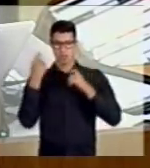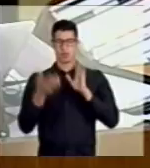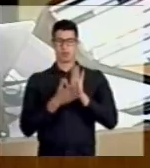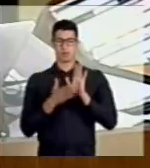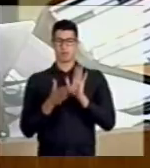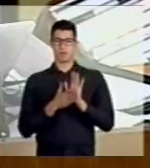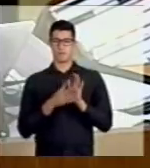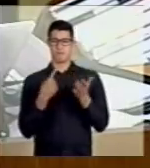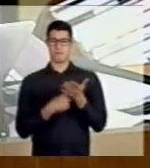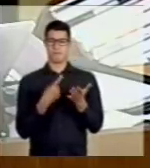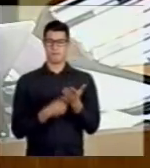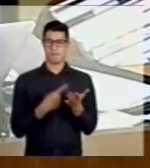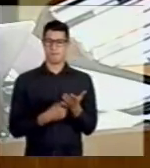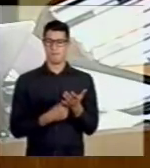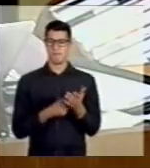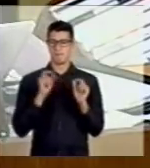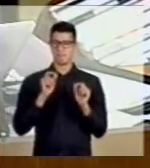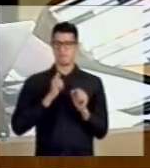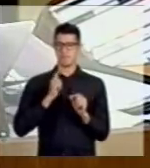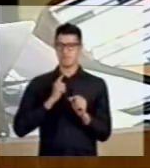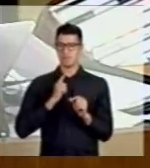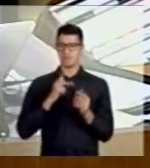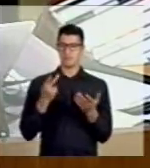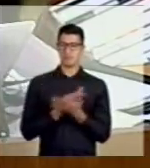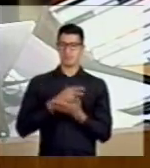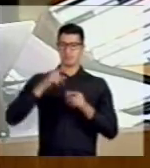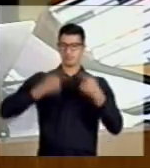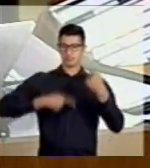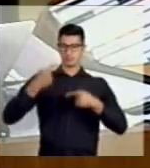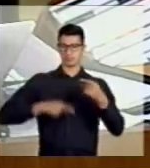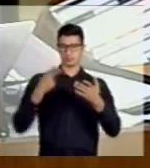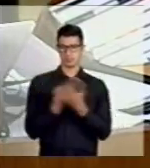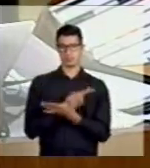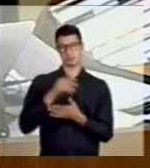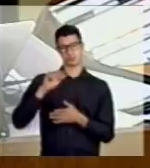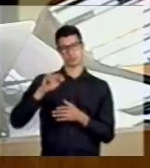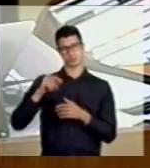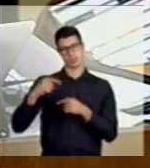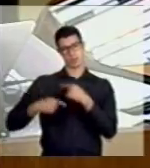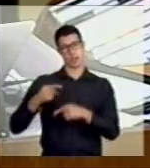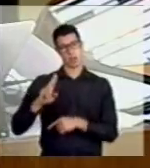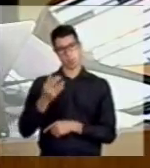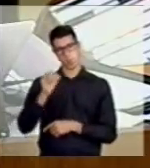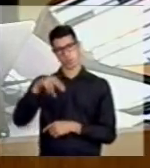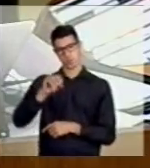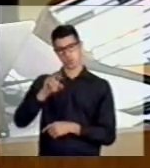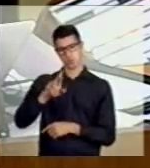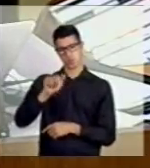proposta de acordo no que tange as disposições relativas a honorários advocatícios. Farei uma